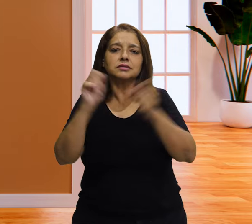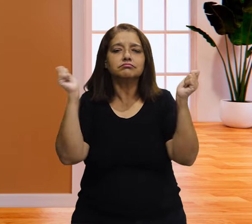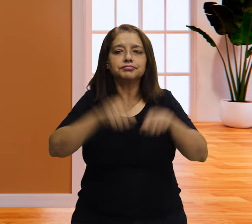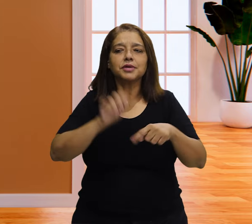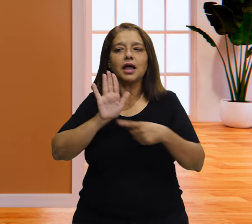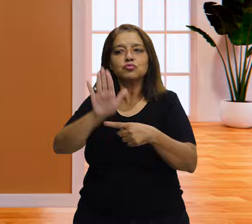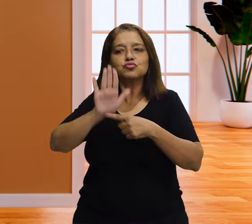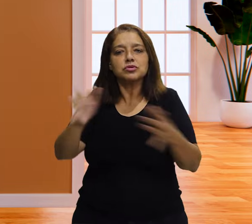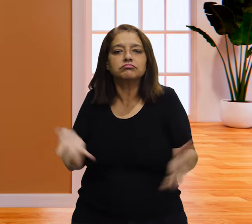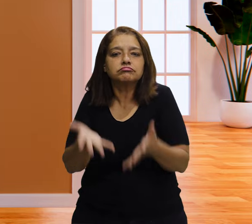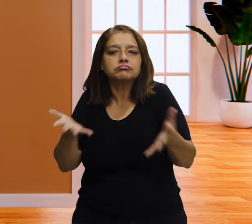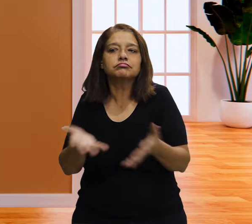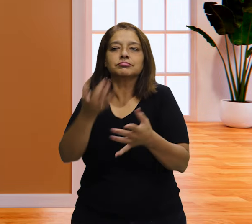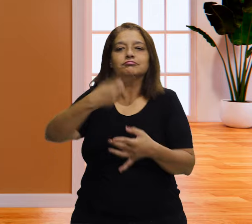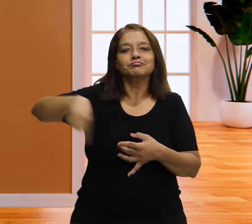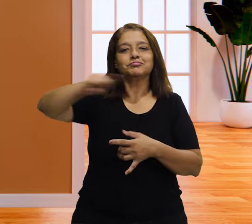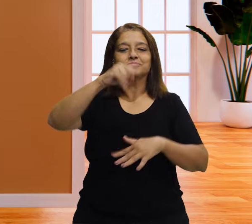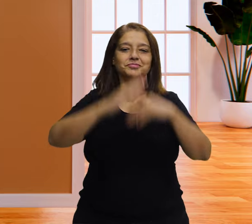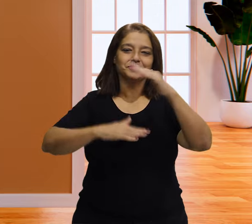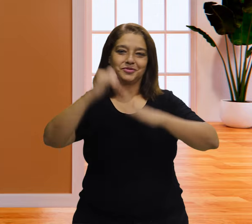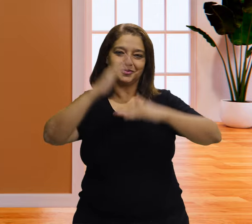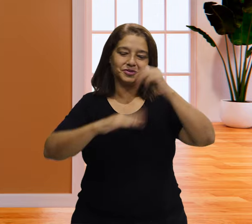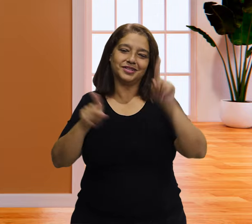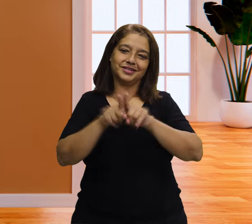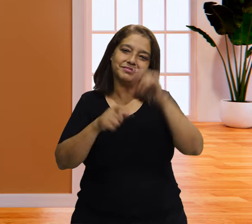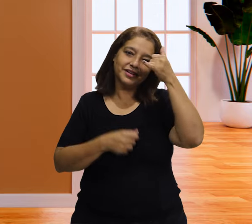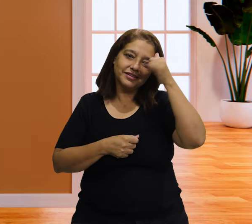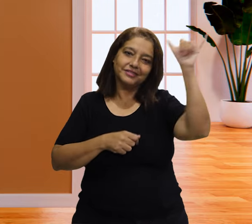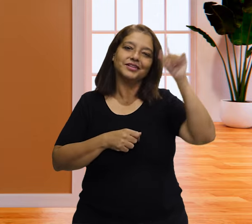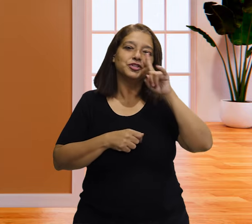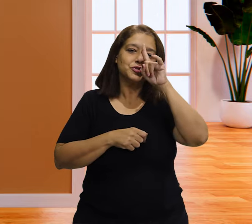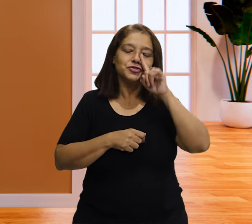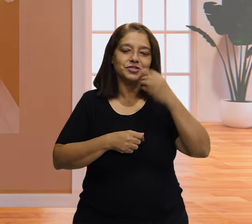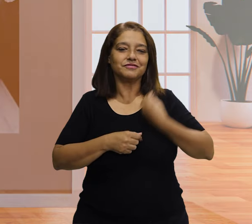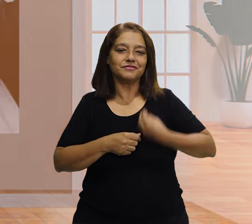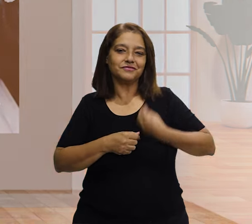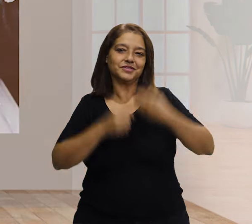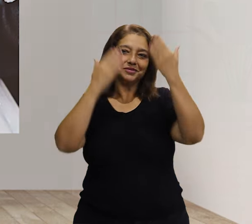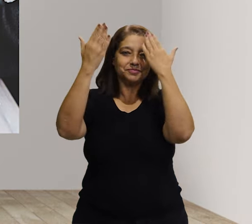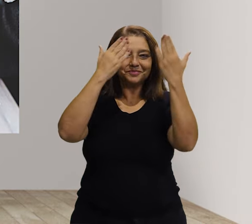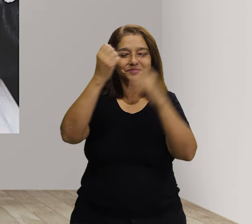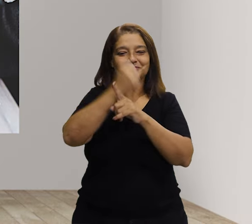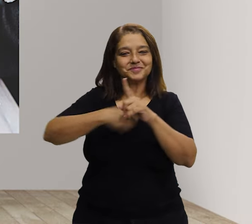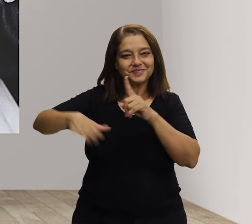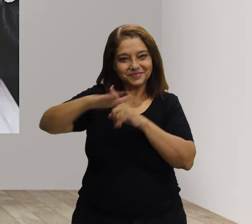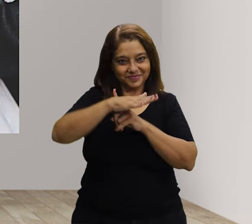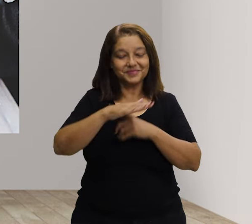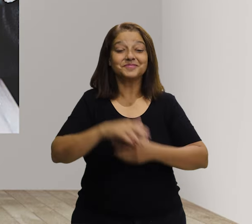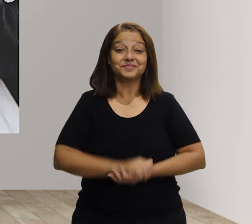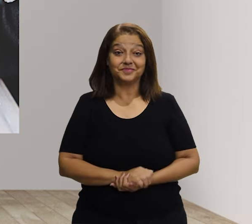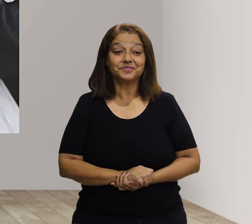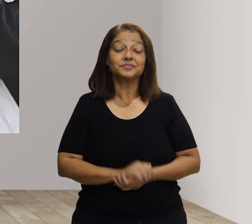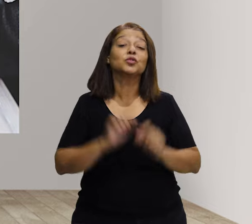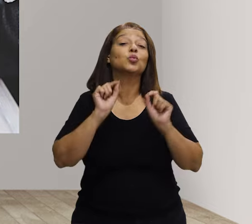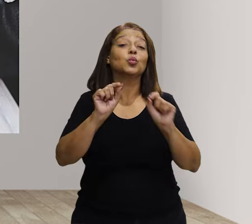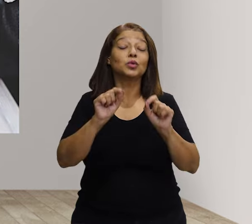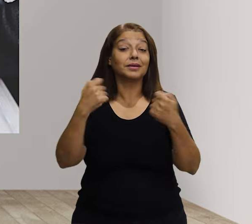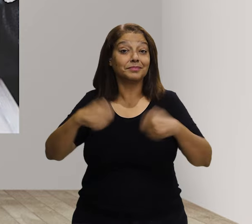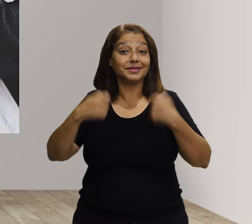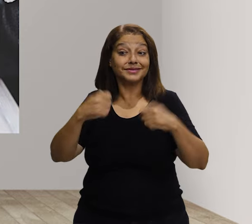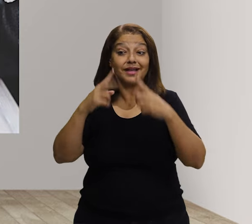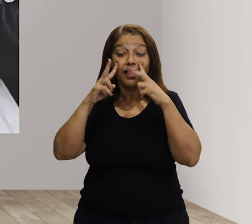dos profissionais e para a prevenção dos riscos psicossociais, considerando: número 1,